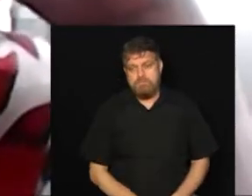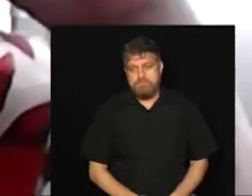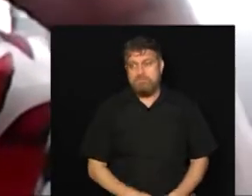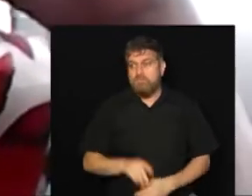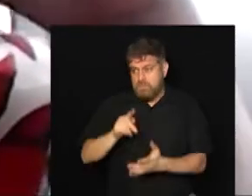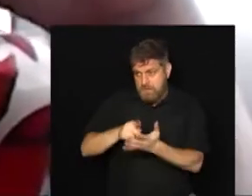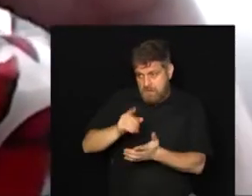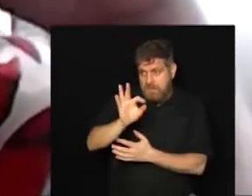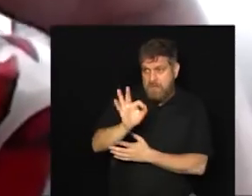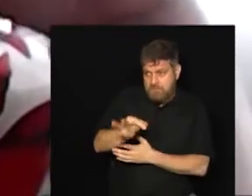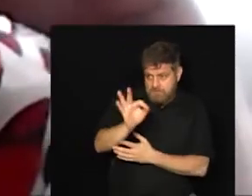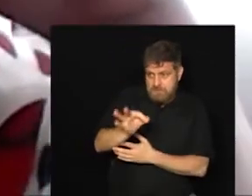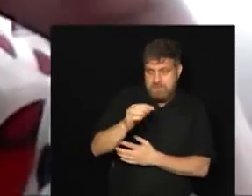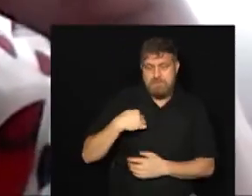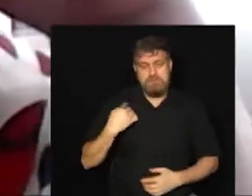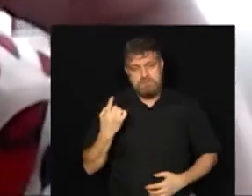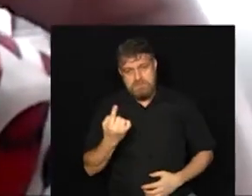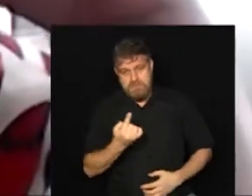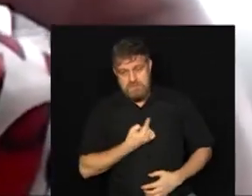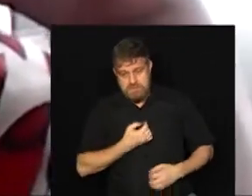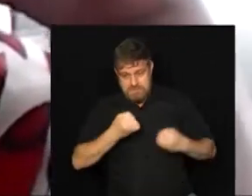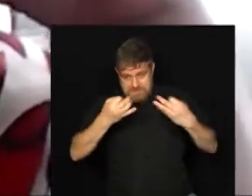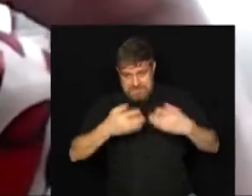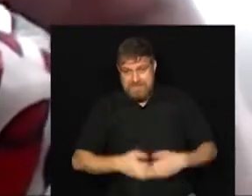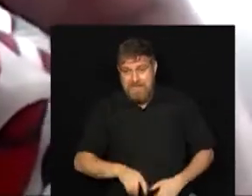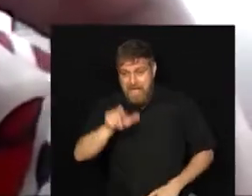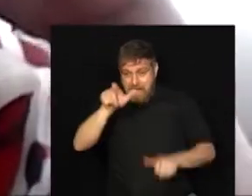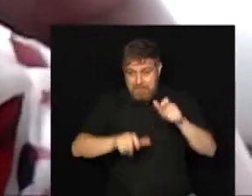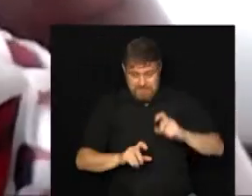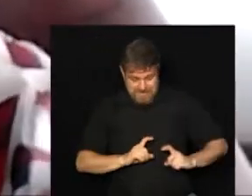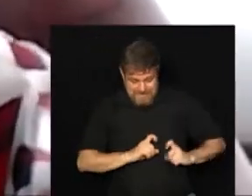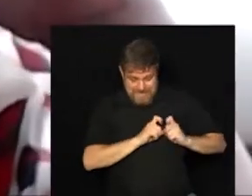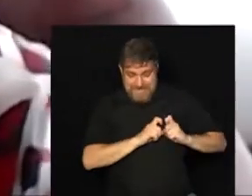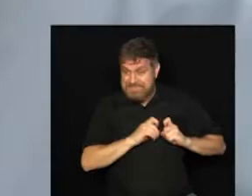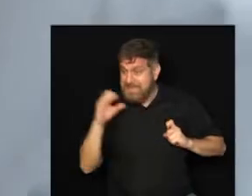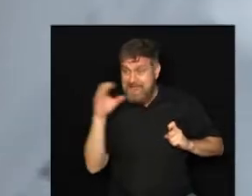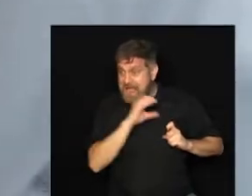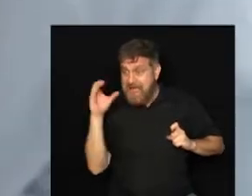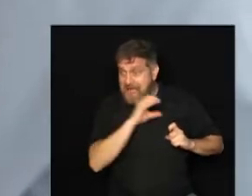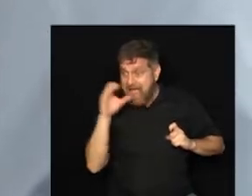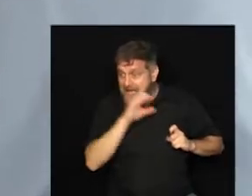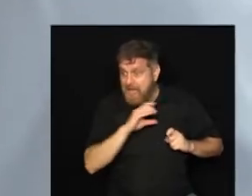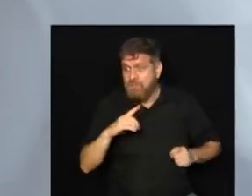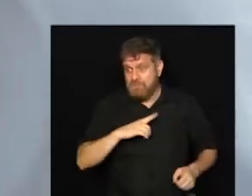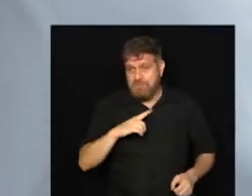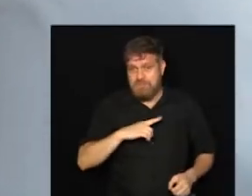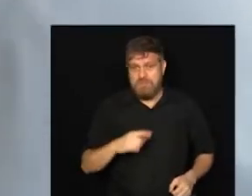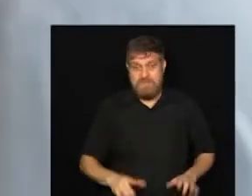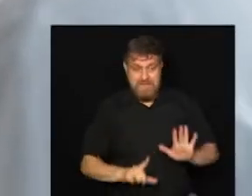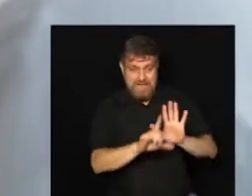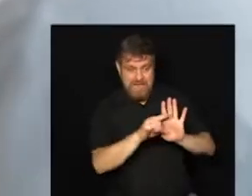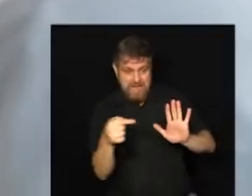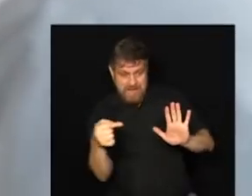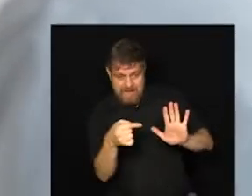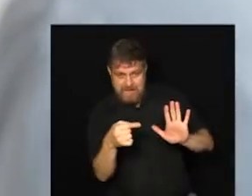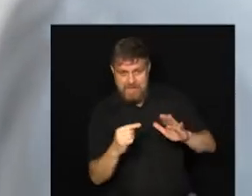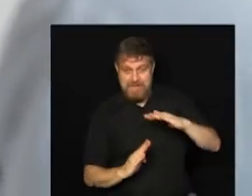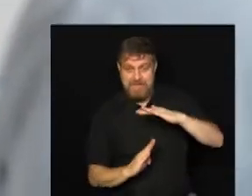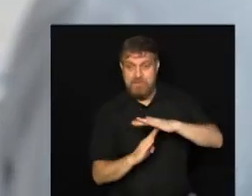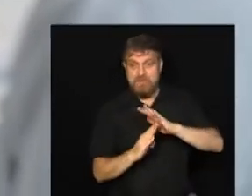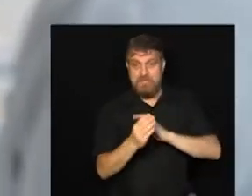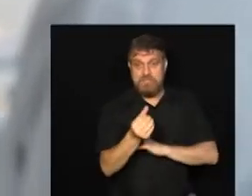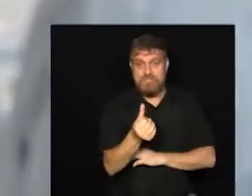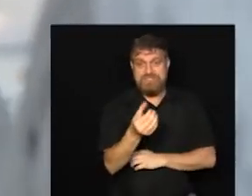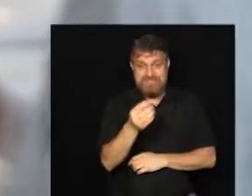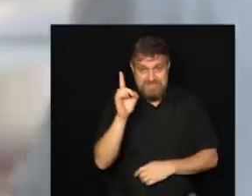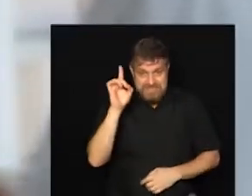É verdade, a gente fala que quem tem câncer tem pressa, por isso várias leis, nós já tivemos a lei dos 60